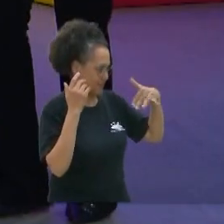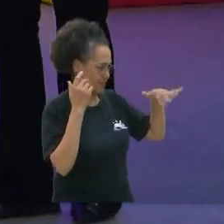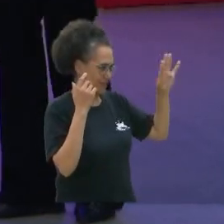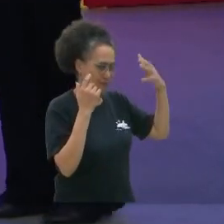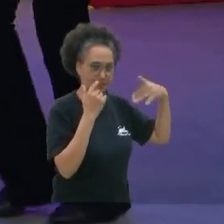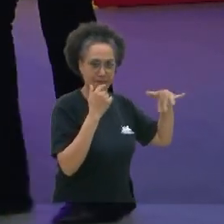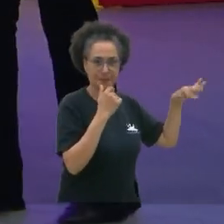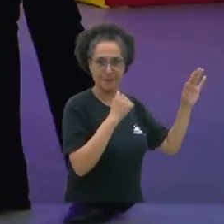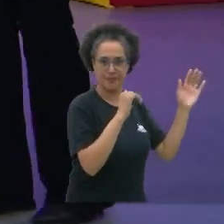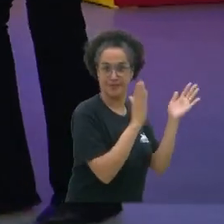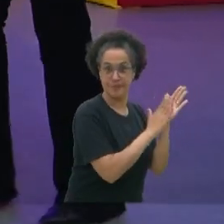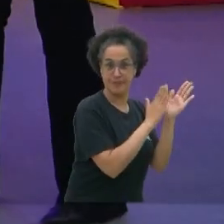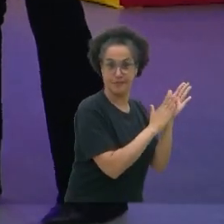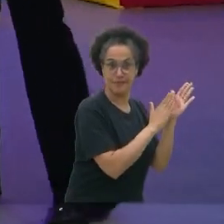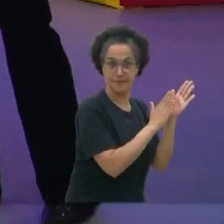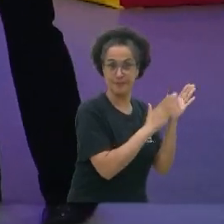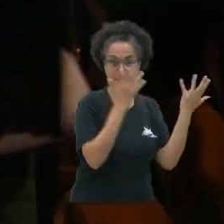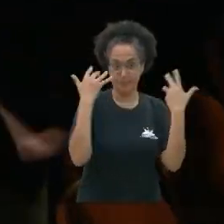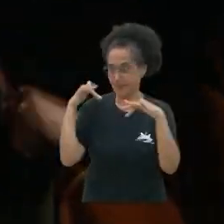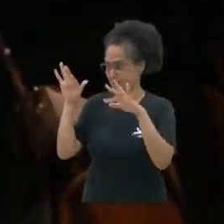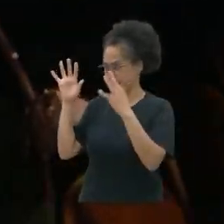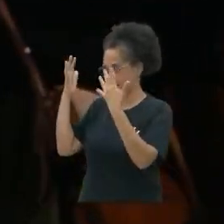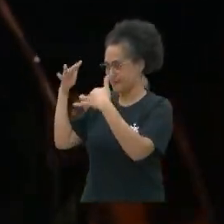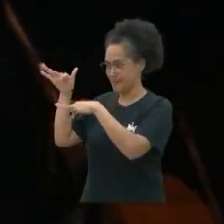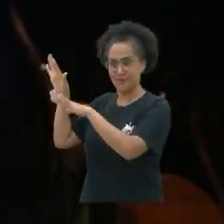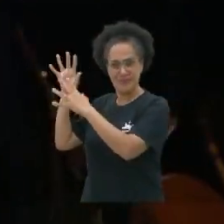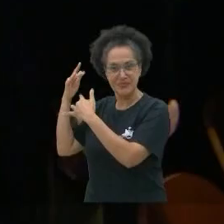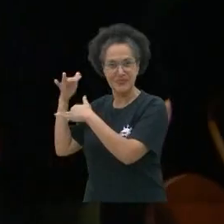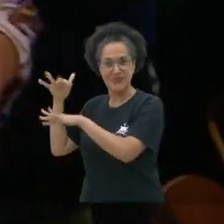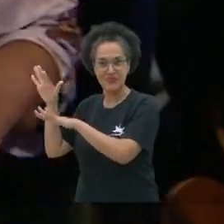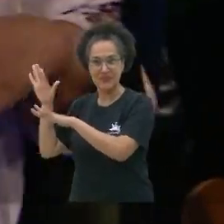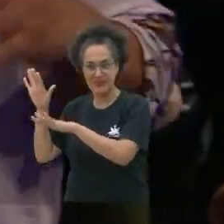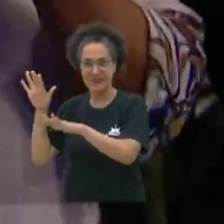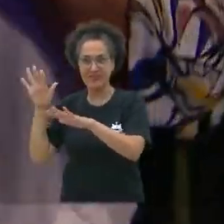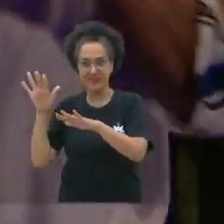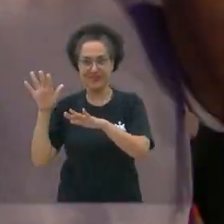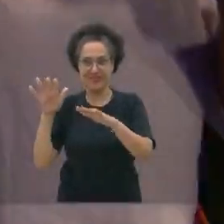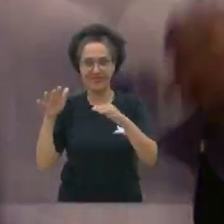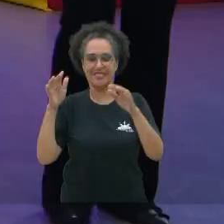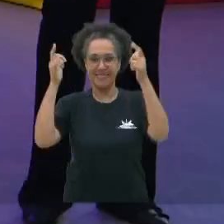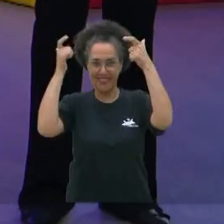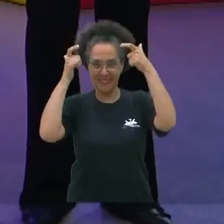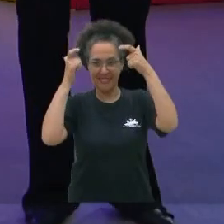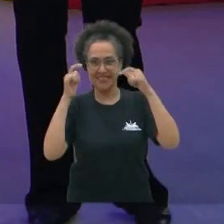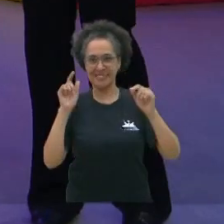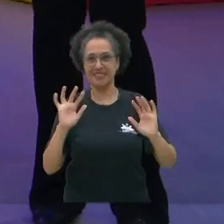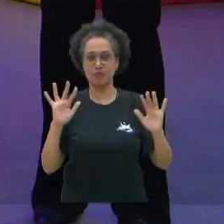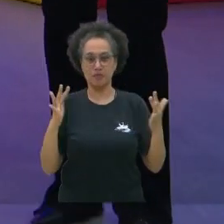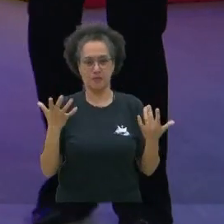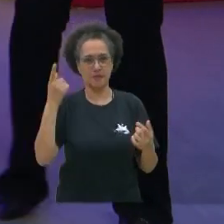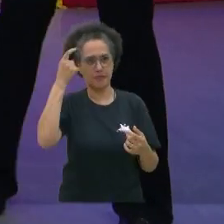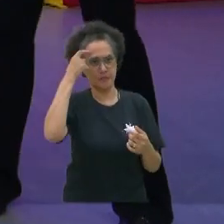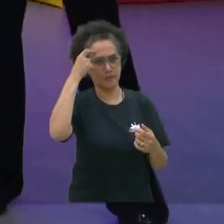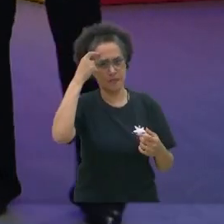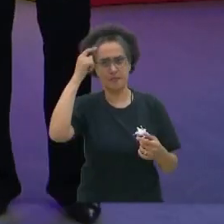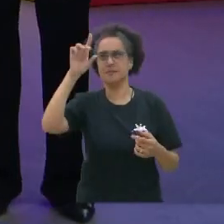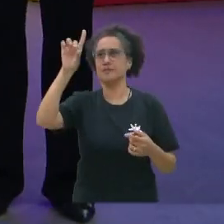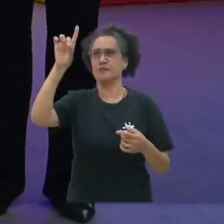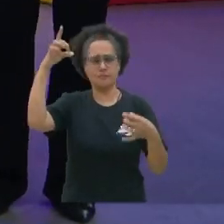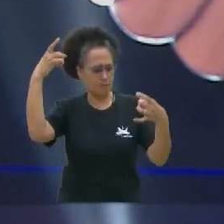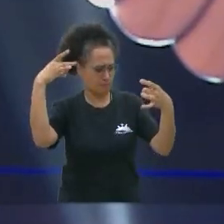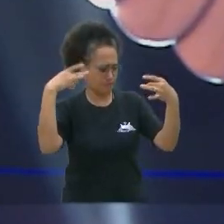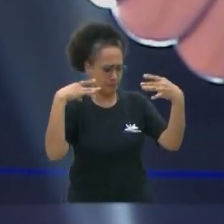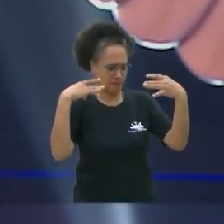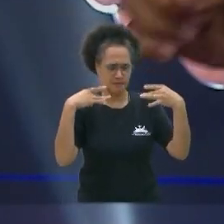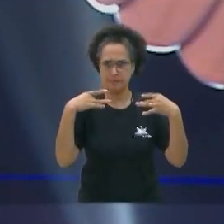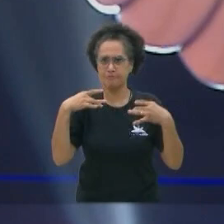Tungunungu, tungunungu, tungunungu. Tungunungu, tungunungu, tungunungu. Quando penso que na vida Deus me abandonou,